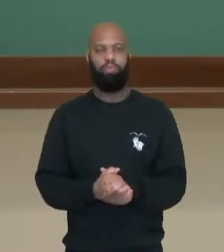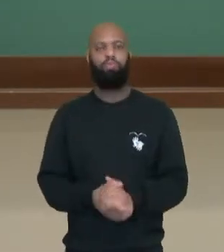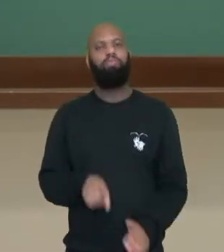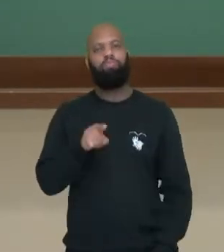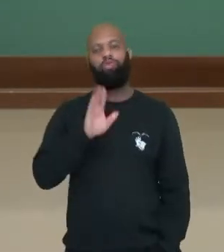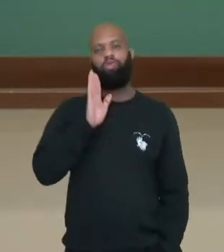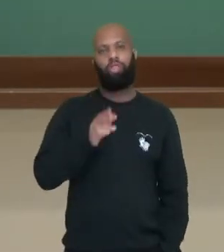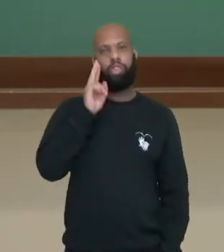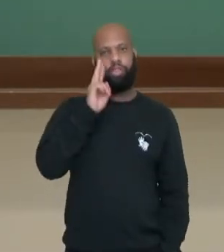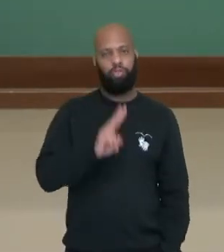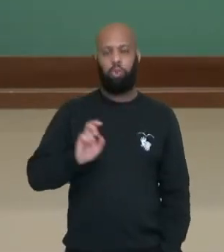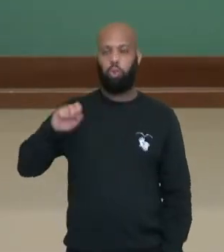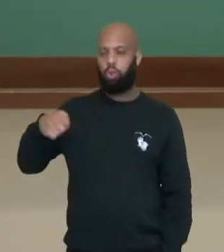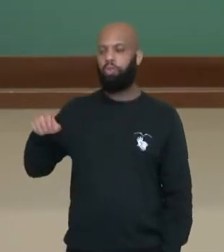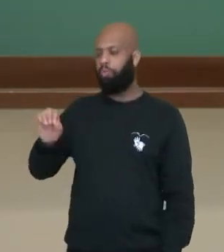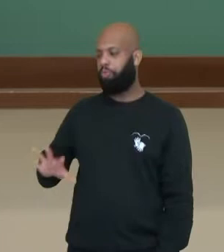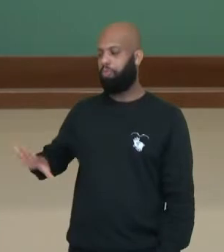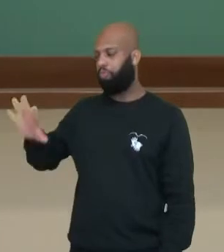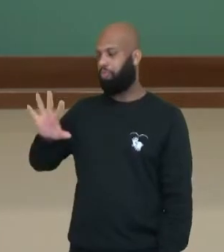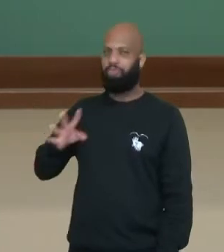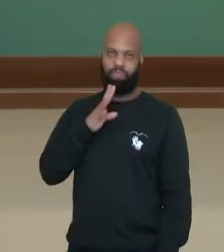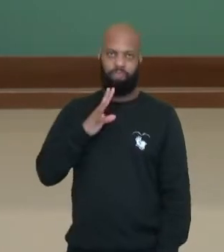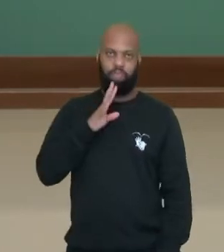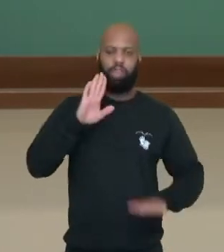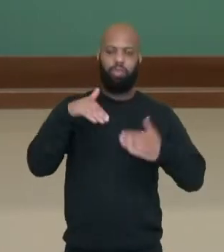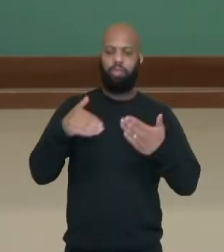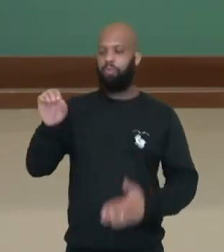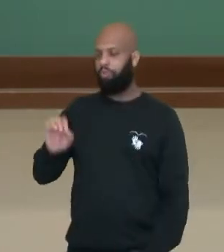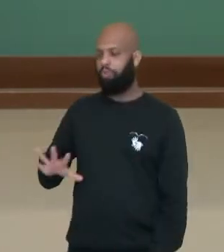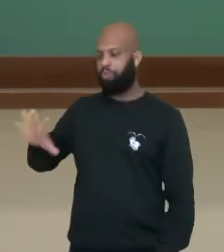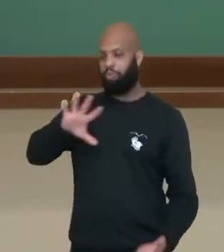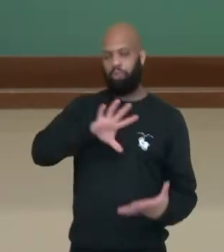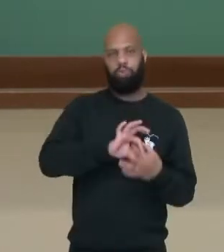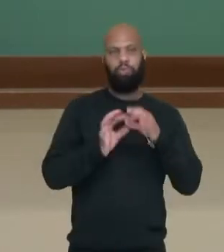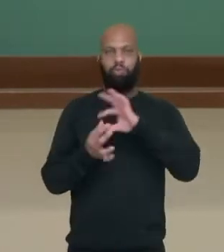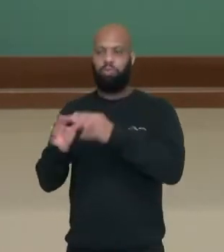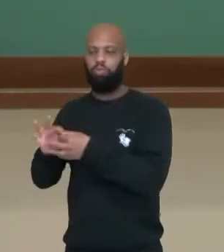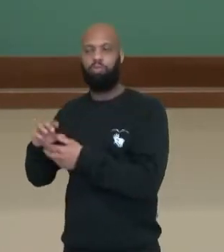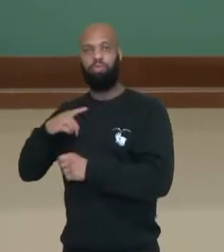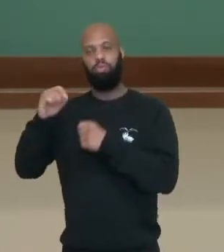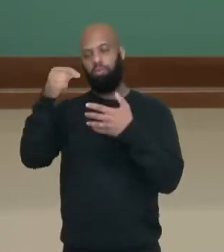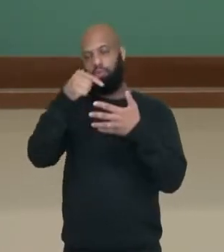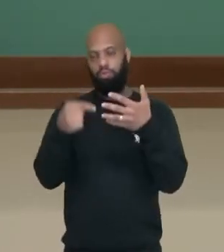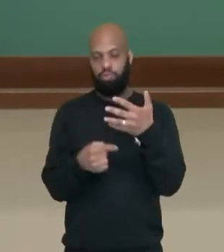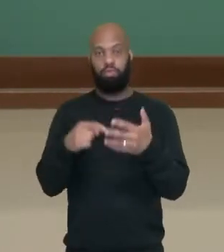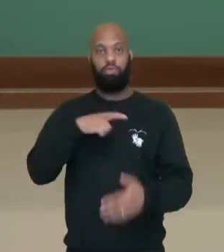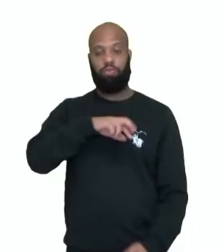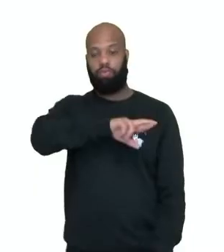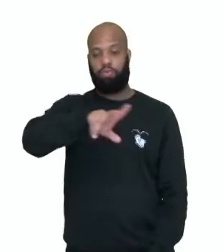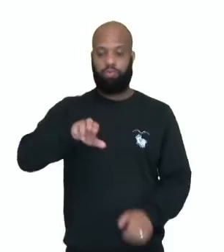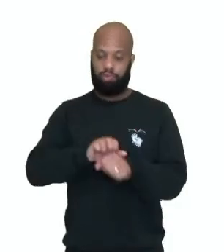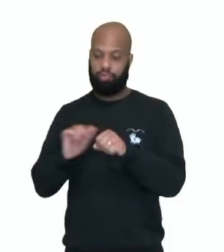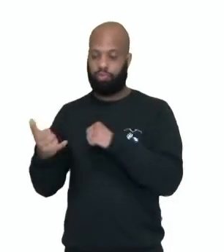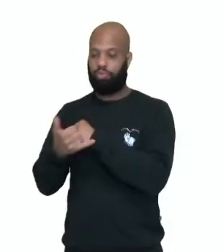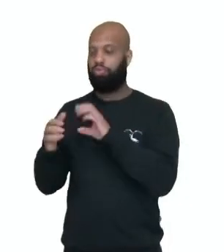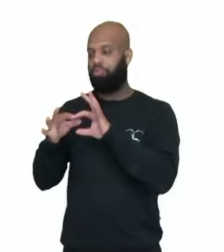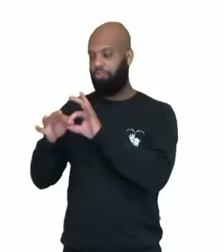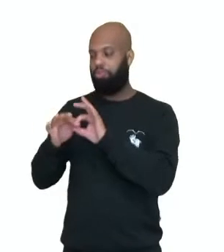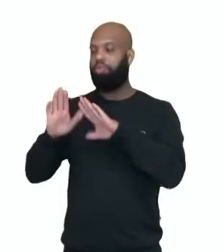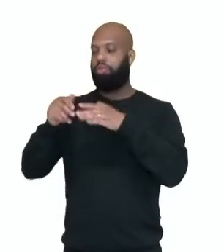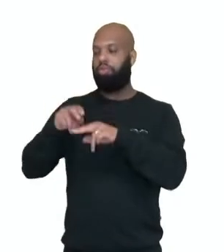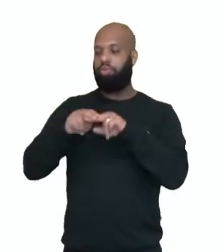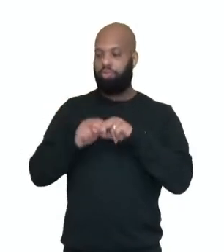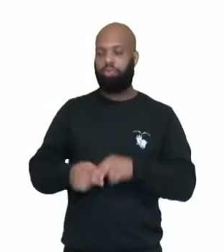já ouviu falar na Oceania, né? A Oceania é um continente composto por várias ilhas e é